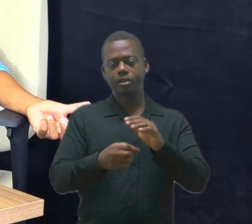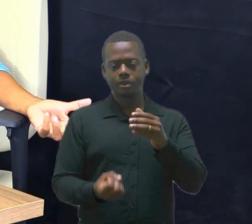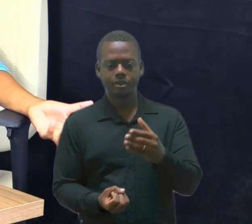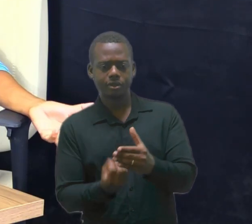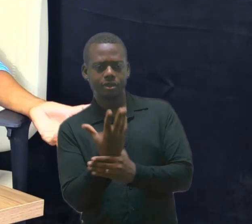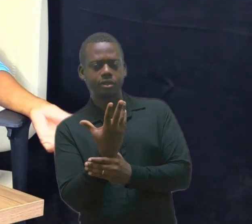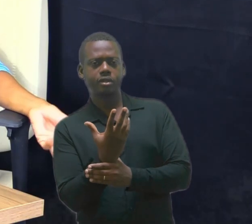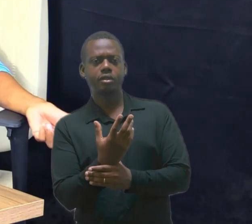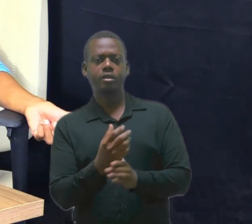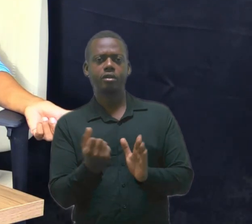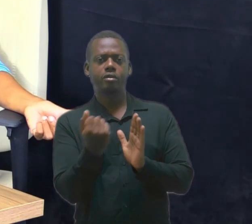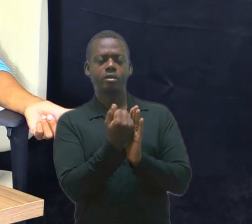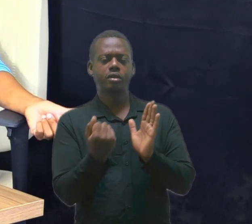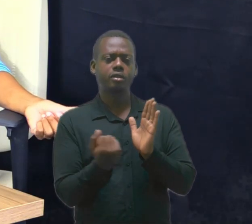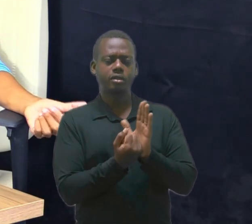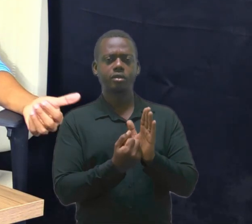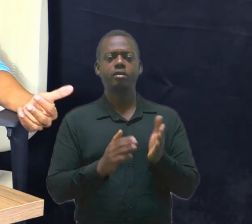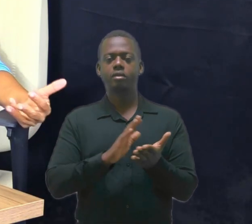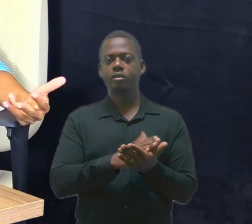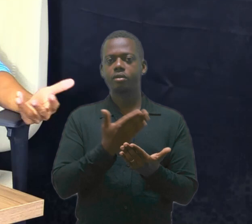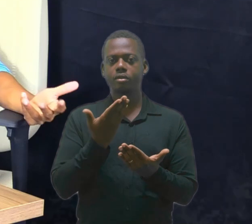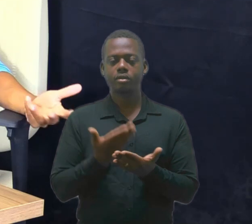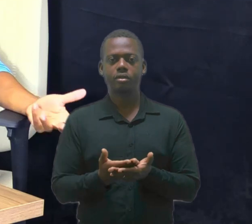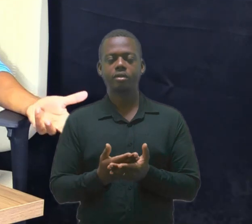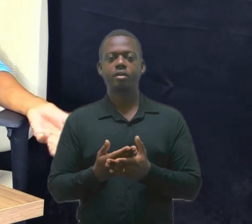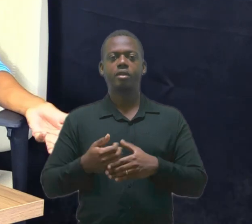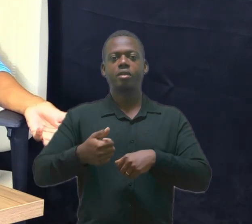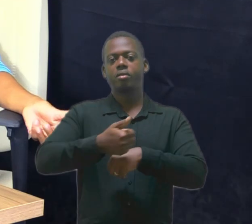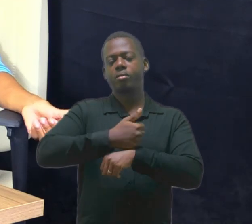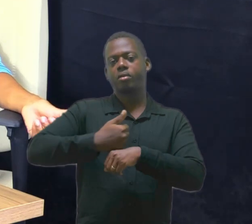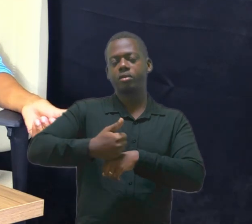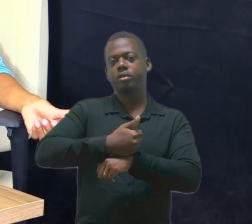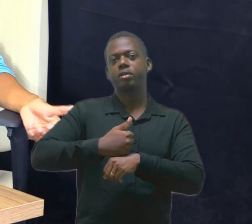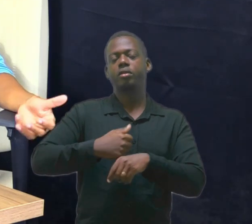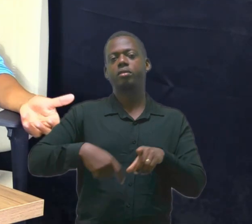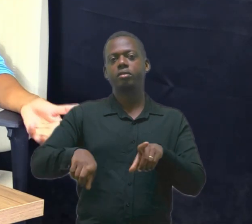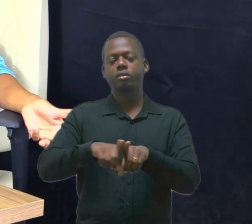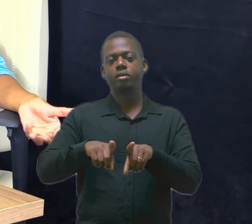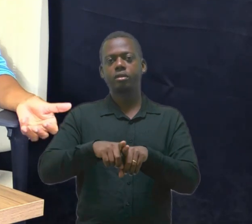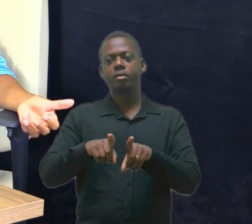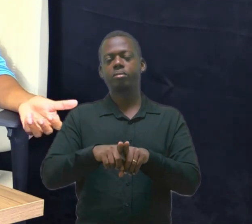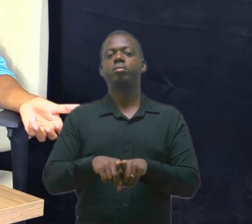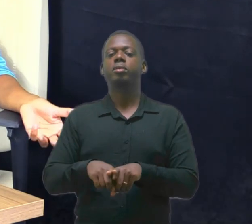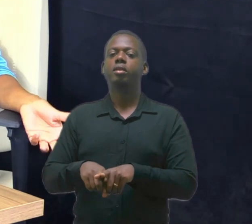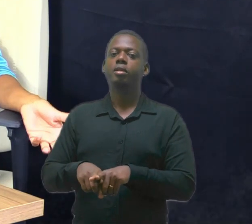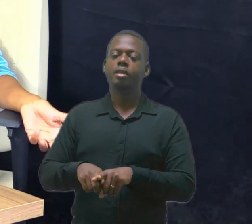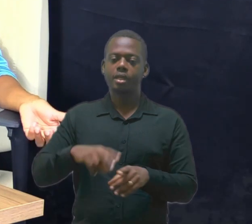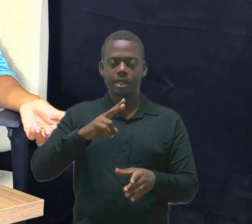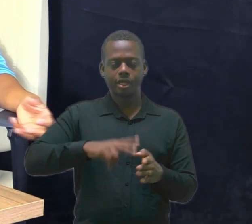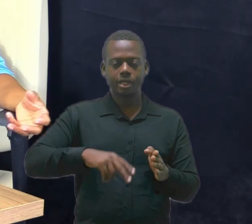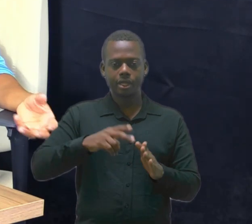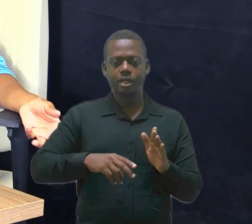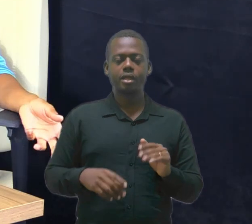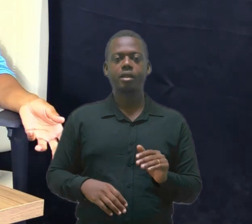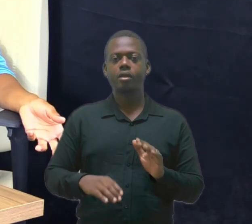da contratação de intérprete, da questão profissional do intérprete também, que leia sobre a questão do código de ética do intérprete,